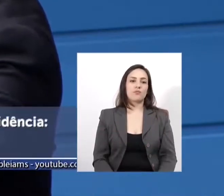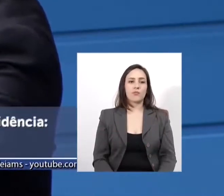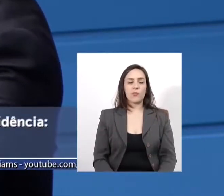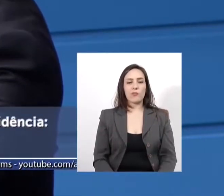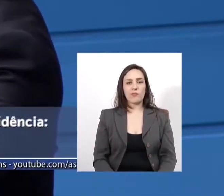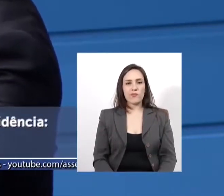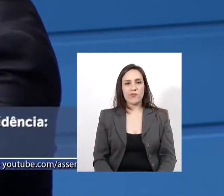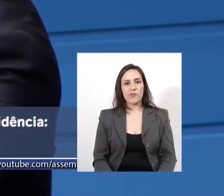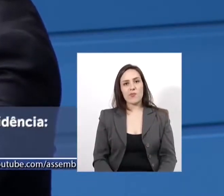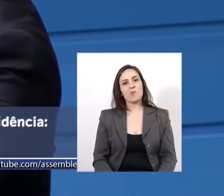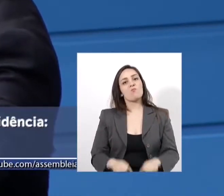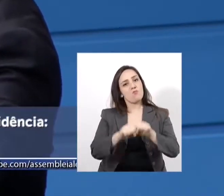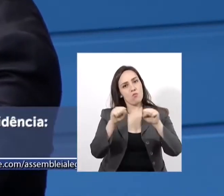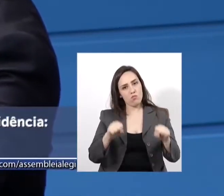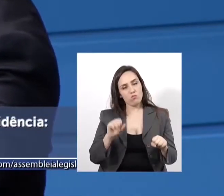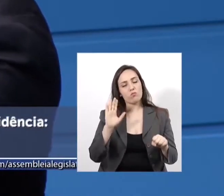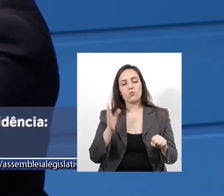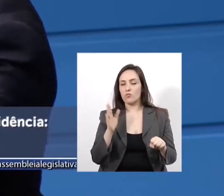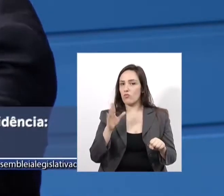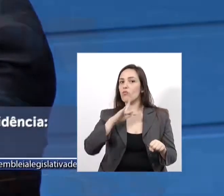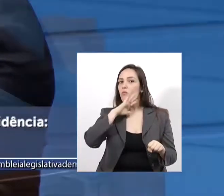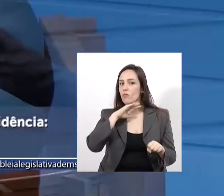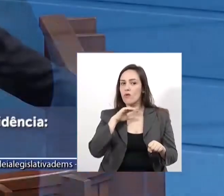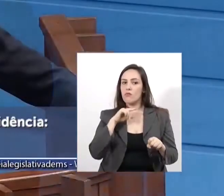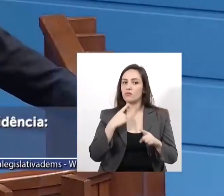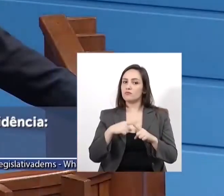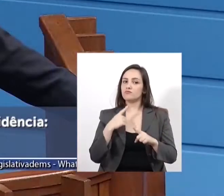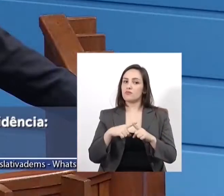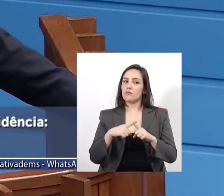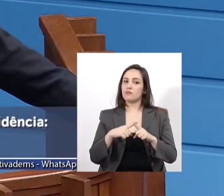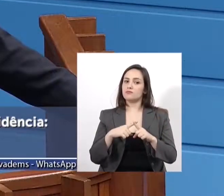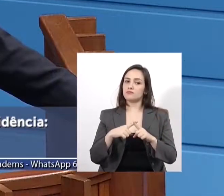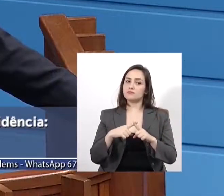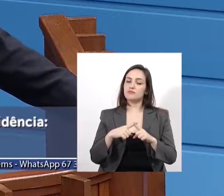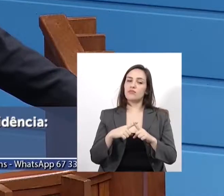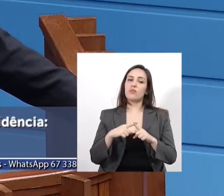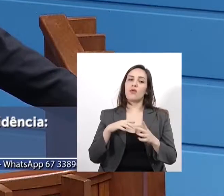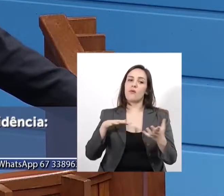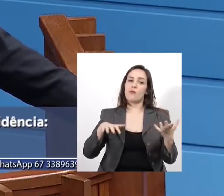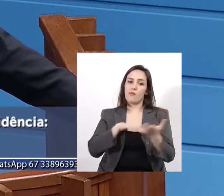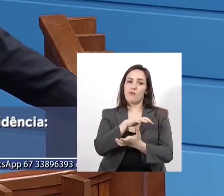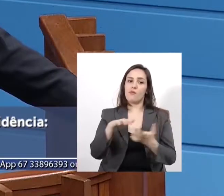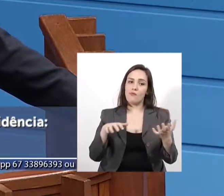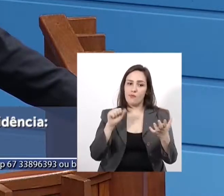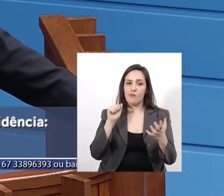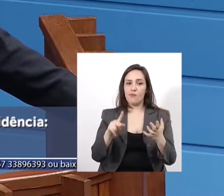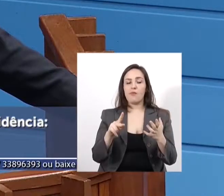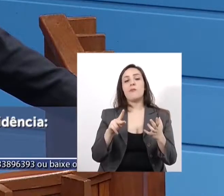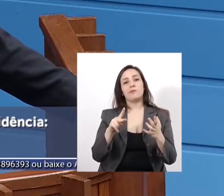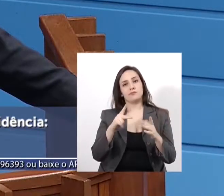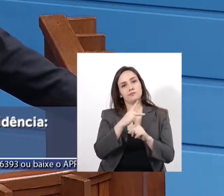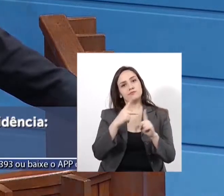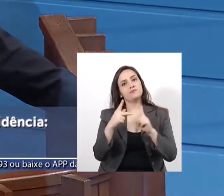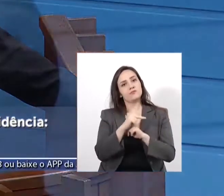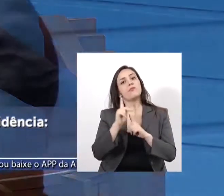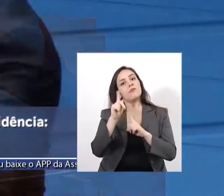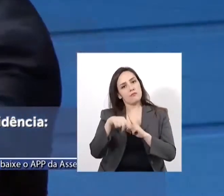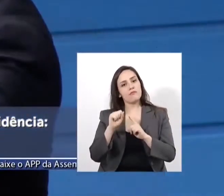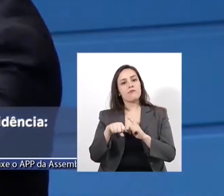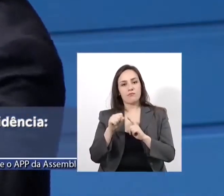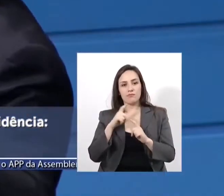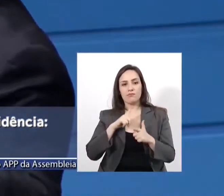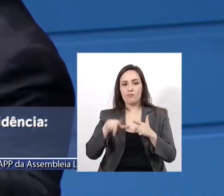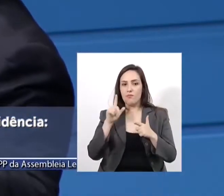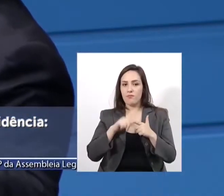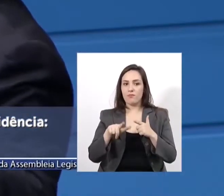sistema está quebrado, porque a reforma não surtiu efeito ainda. Então eu quero me juntar ao senhor para dizer que existe sim um problema, a